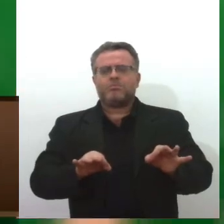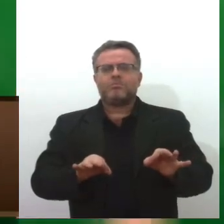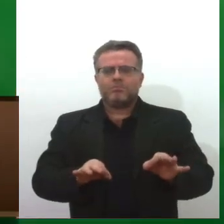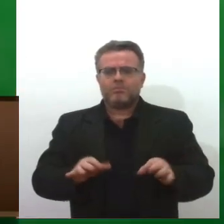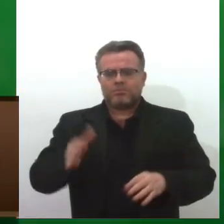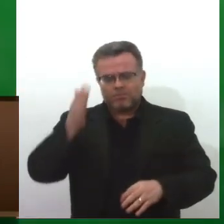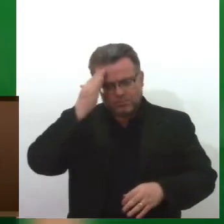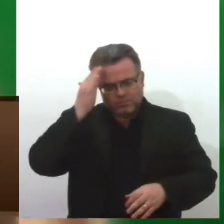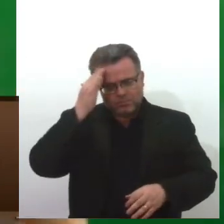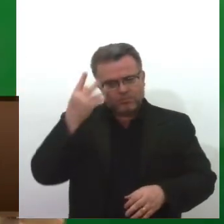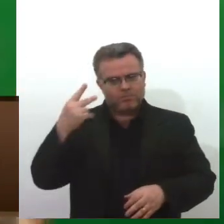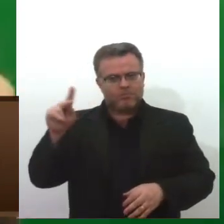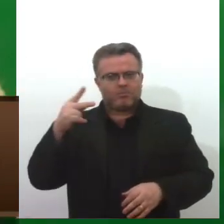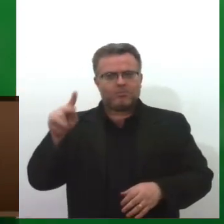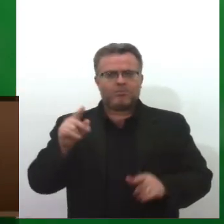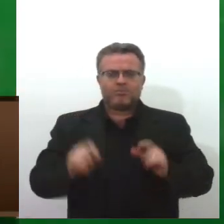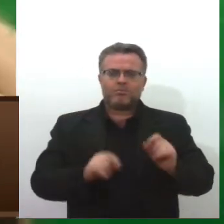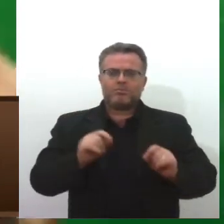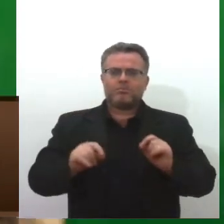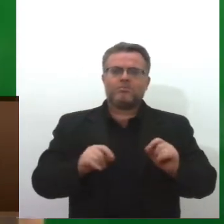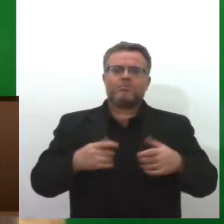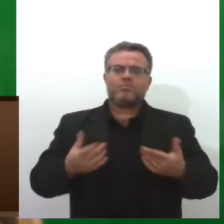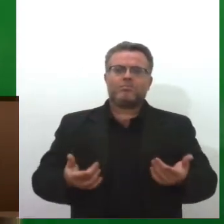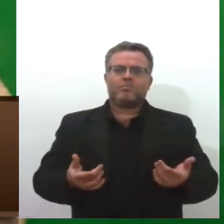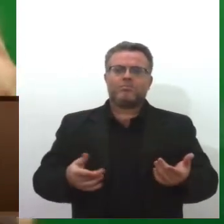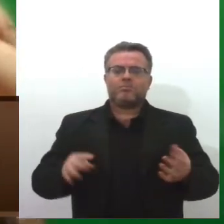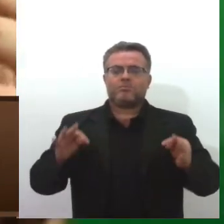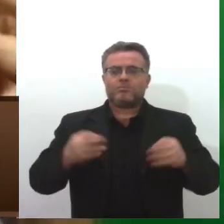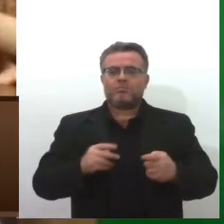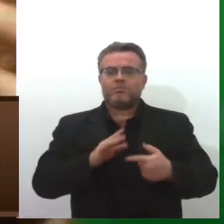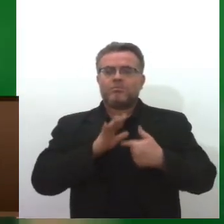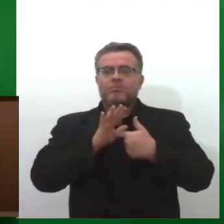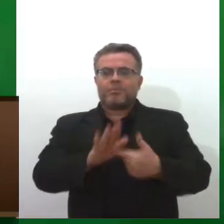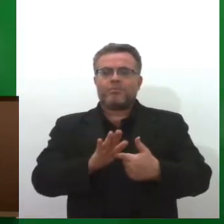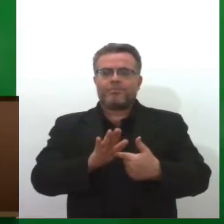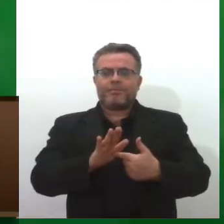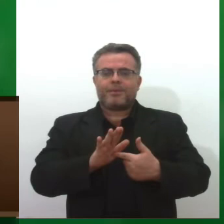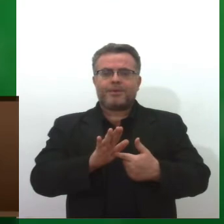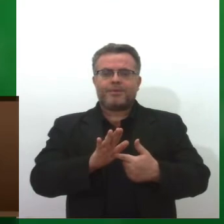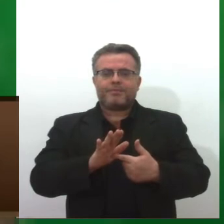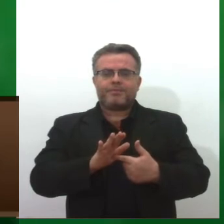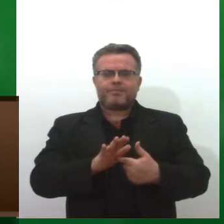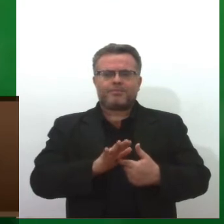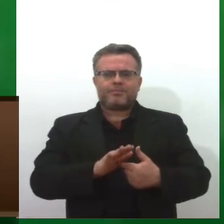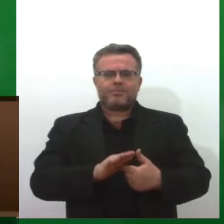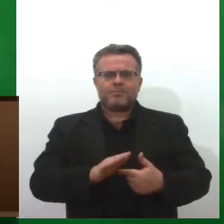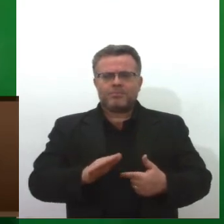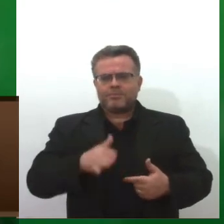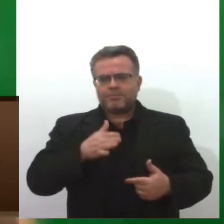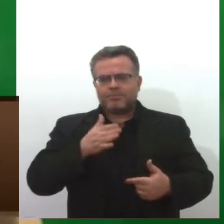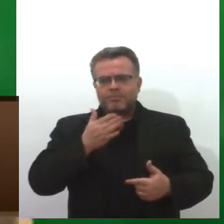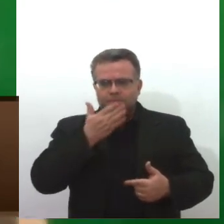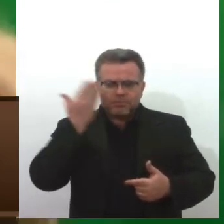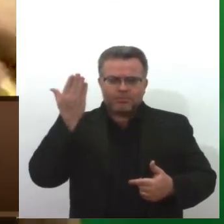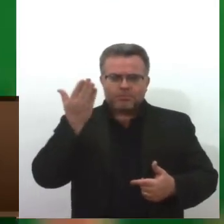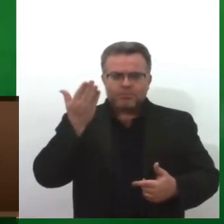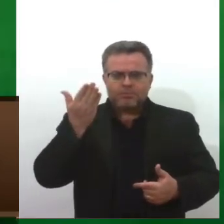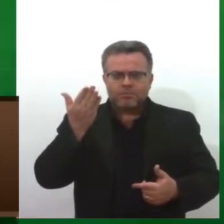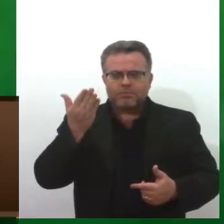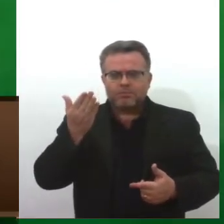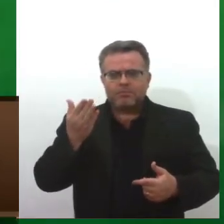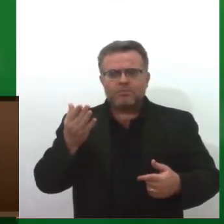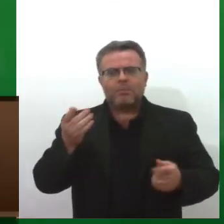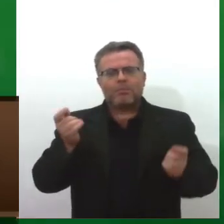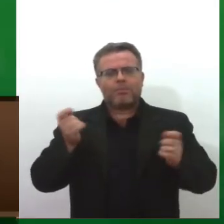que diante de uma pandemia, alguns indicadores poderiam ser facilitados dentro da regra, eu acredito que poderia